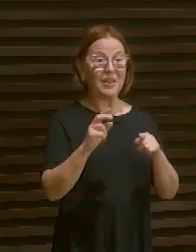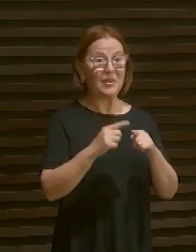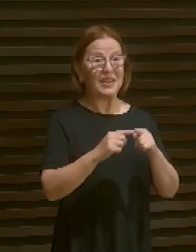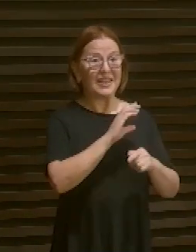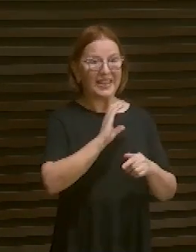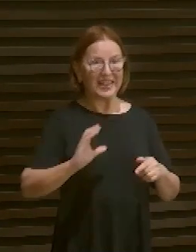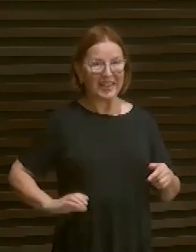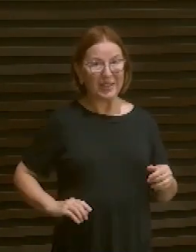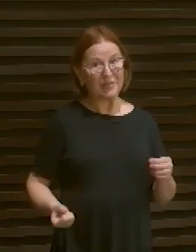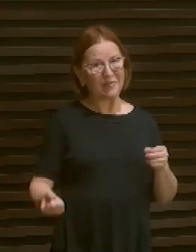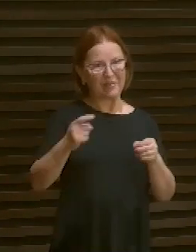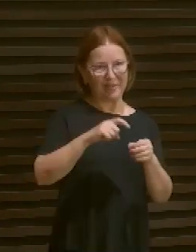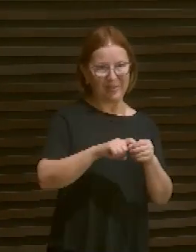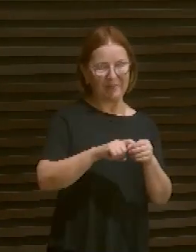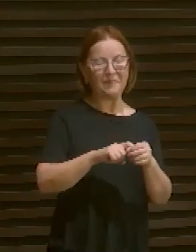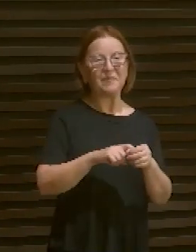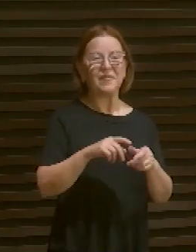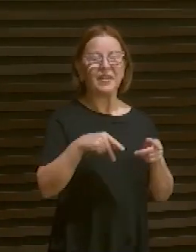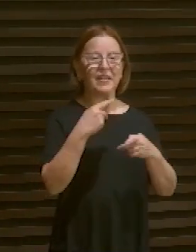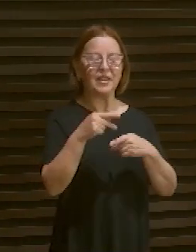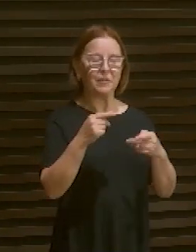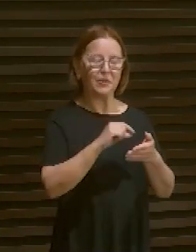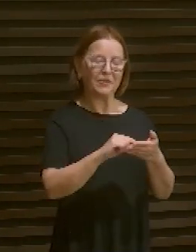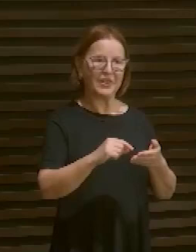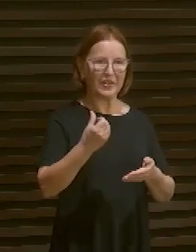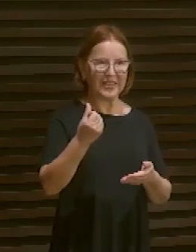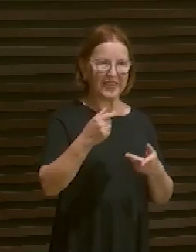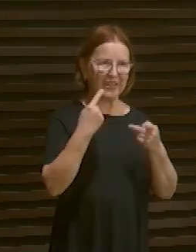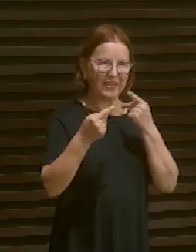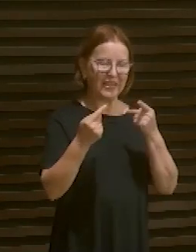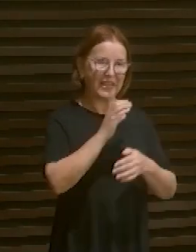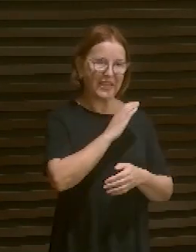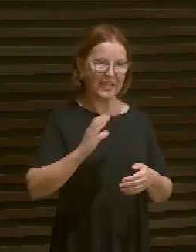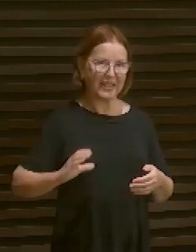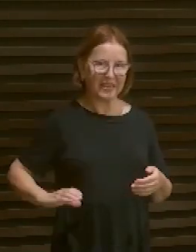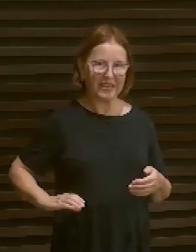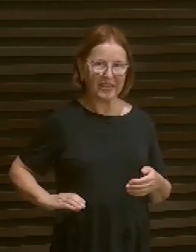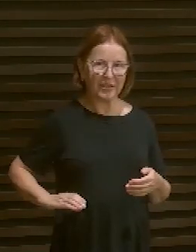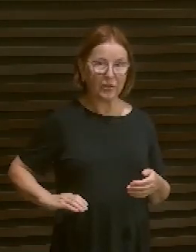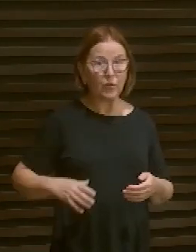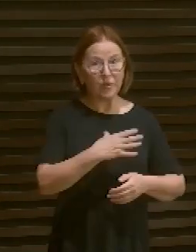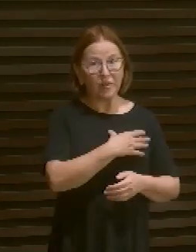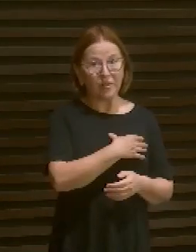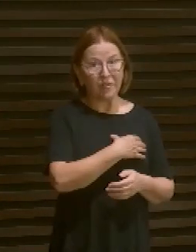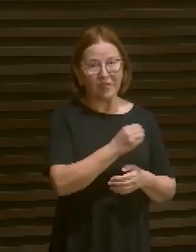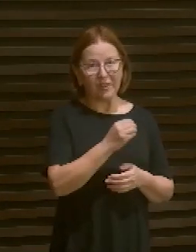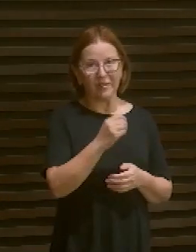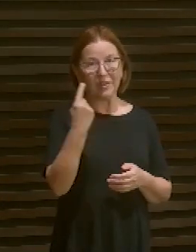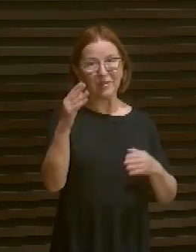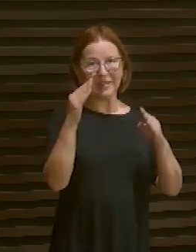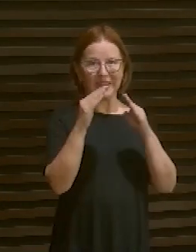Então ele, depois de falar isso, ele diz aqui no verso 6, Cristo, porém, como filho em